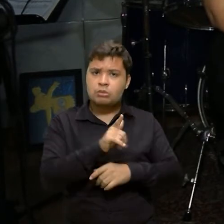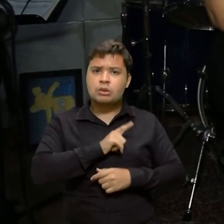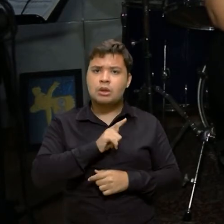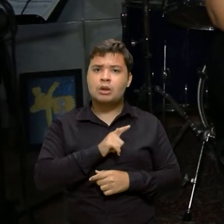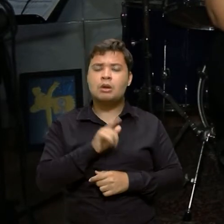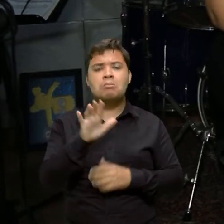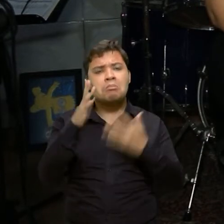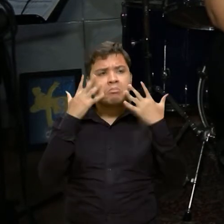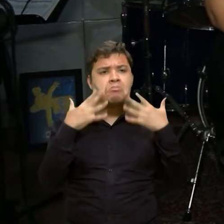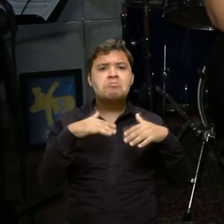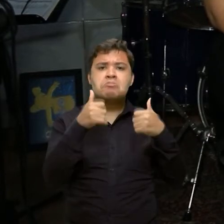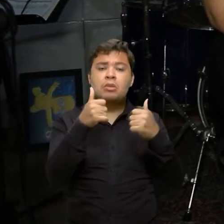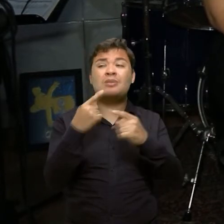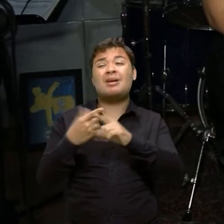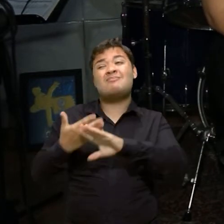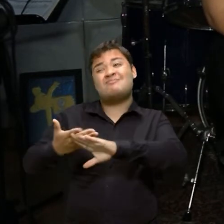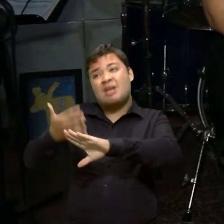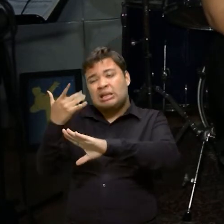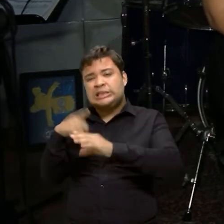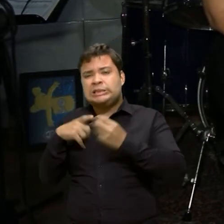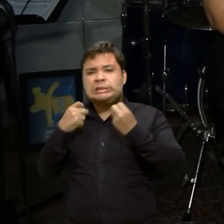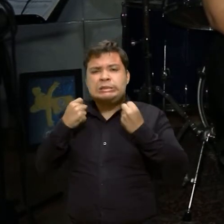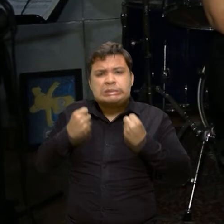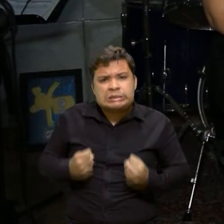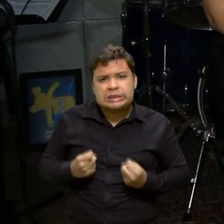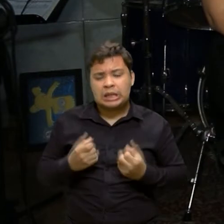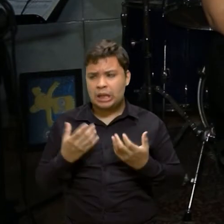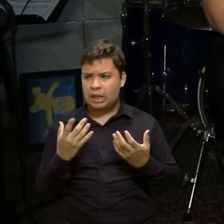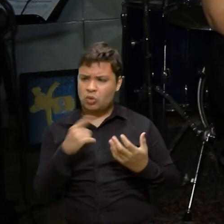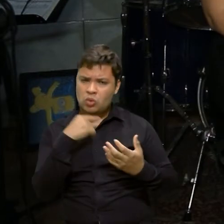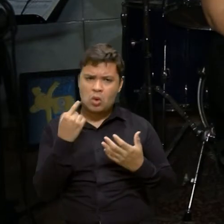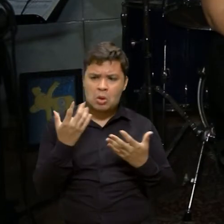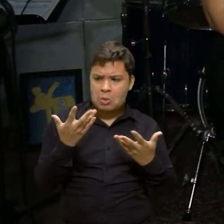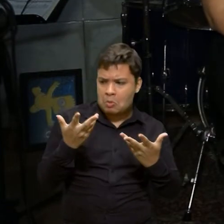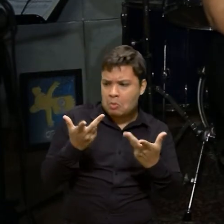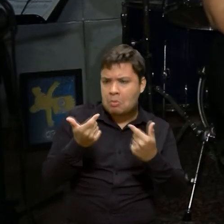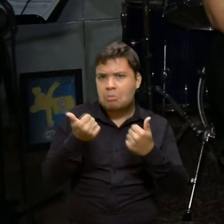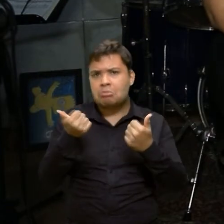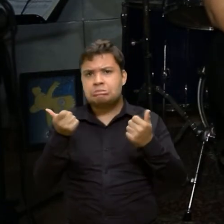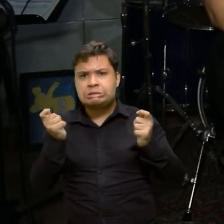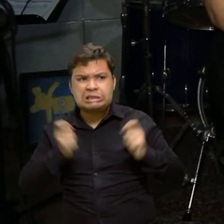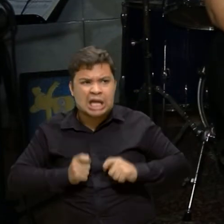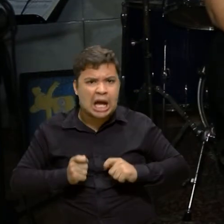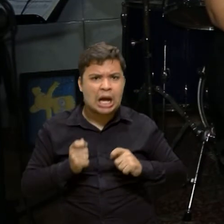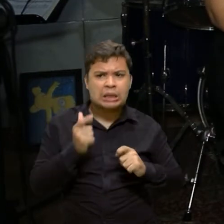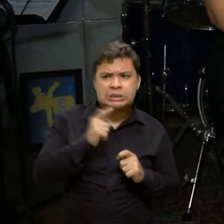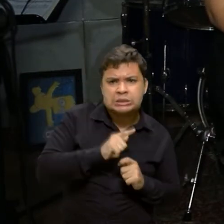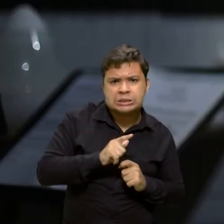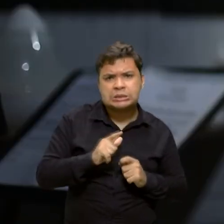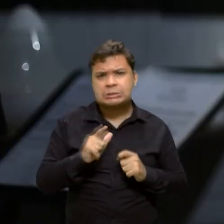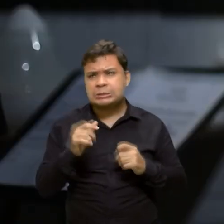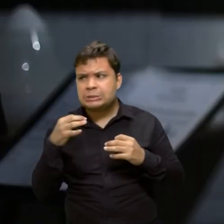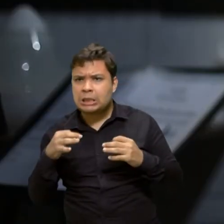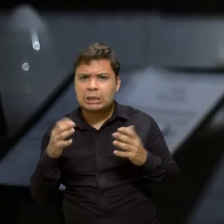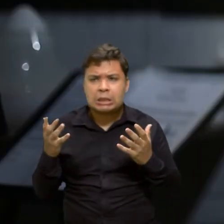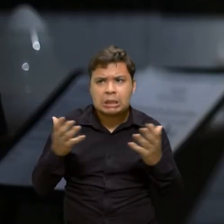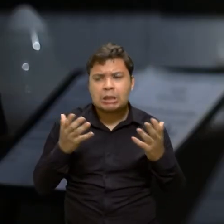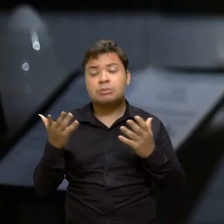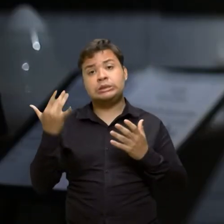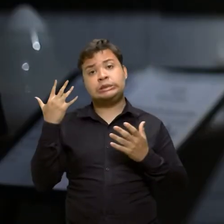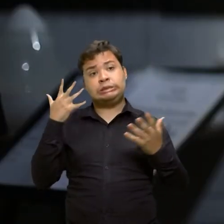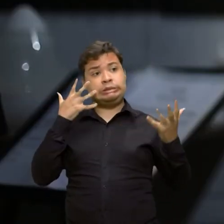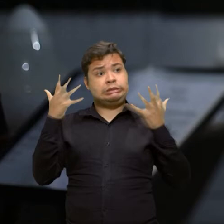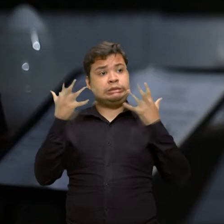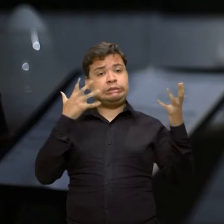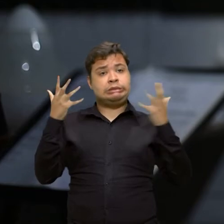mas eu acho que a gente está bem tranquila, porque antigamente tinha aquele peso, nossa, será que a gente vai ser boa bastante para tocar? Nossa,